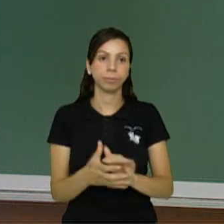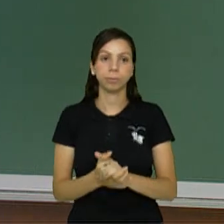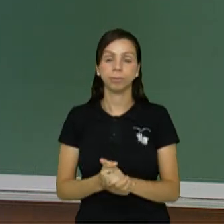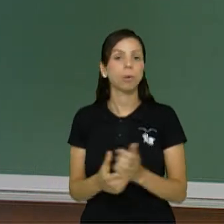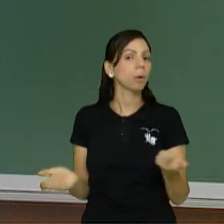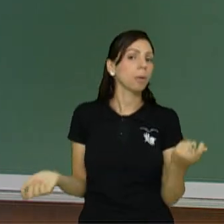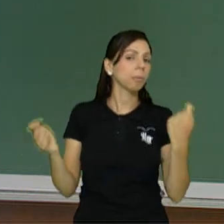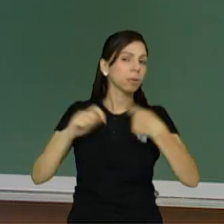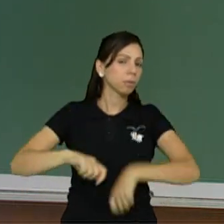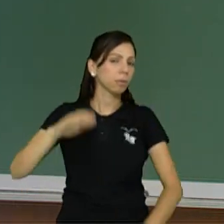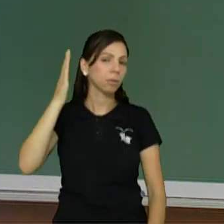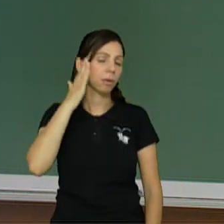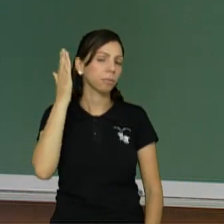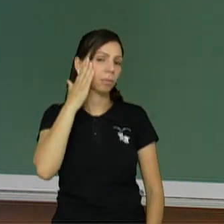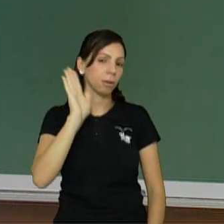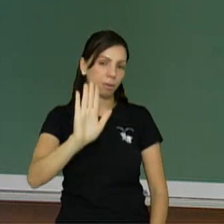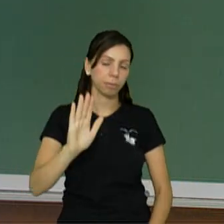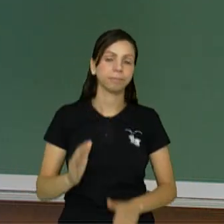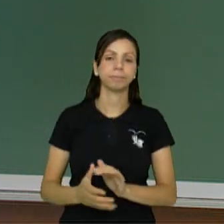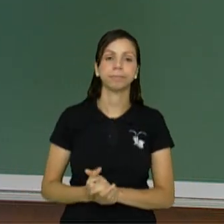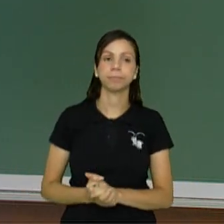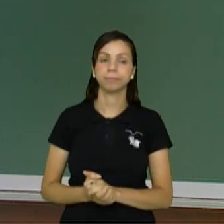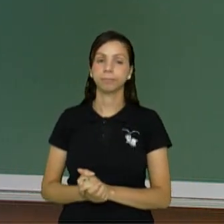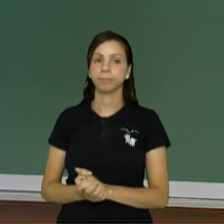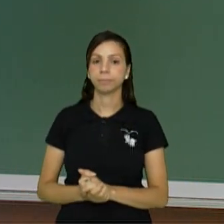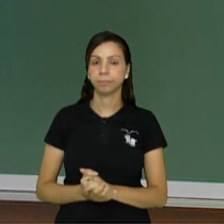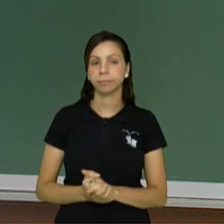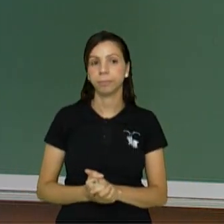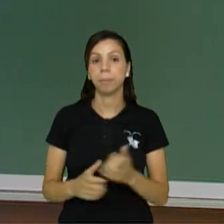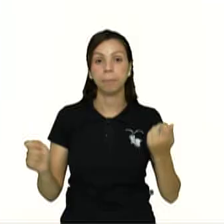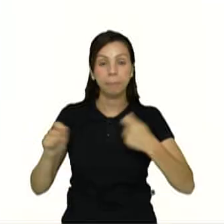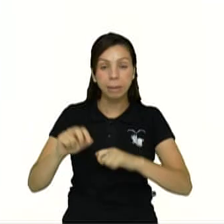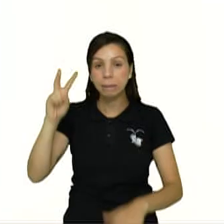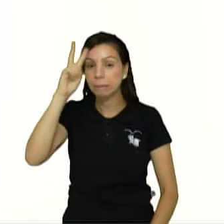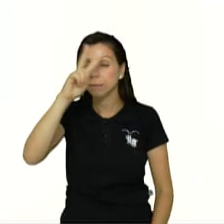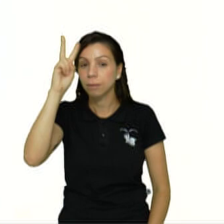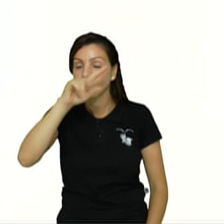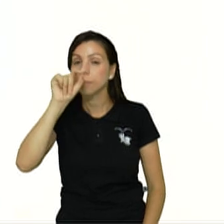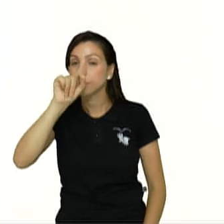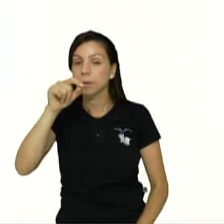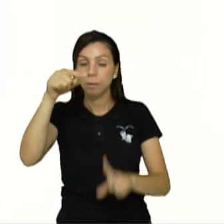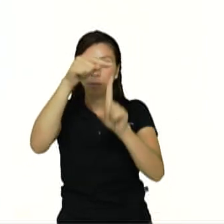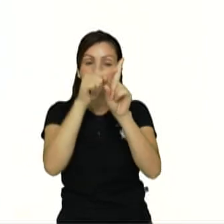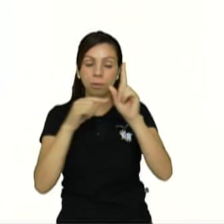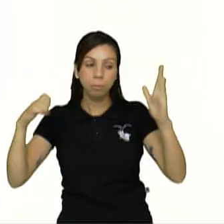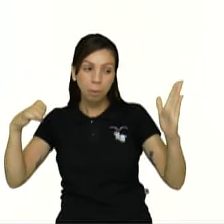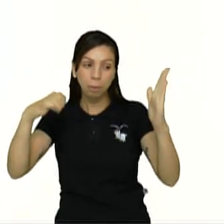que eu preciso saber? Olha só, você, caro aluno, você tem que lembrar que nesse tipo